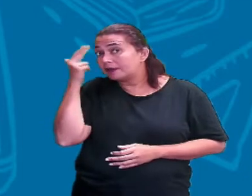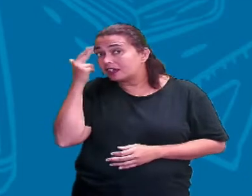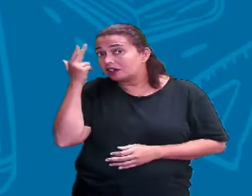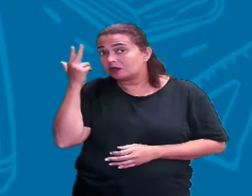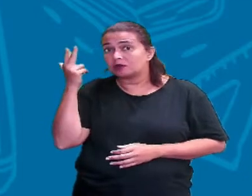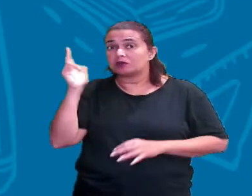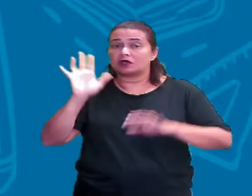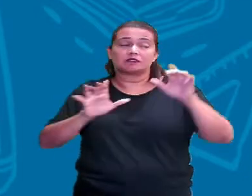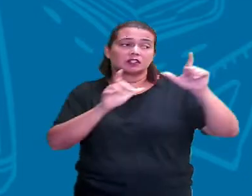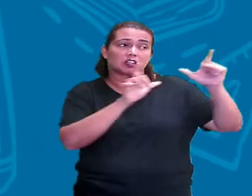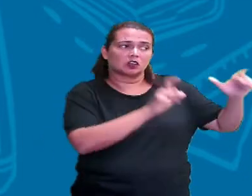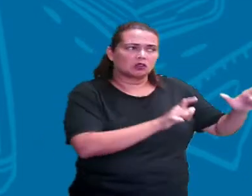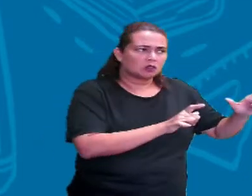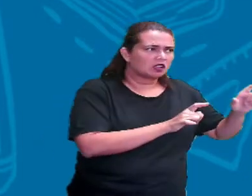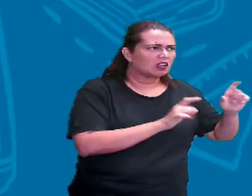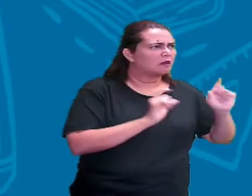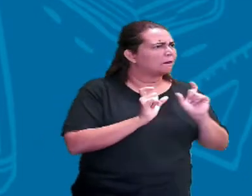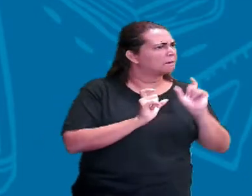extremamente